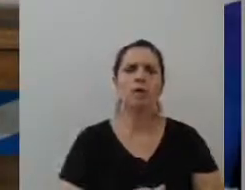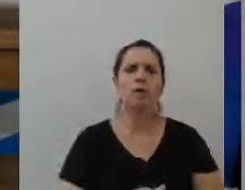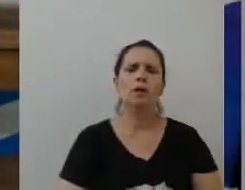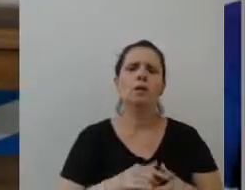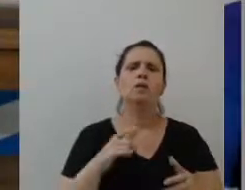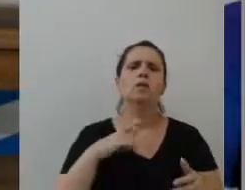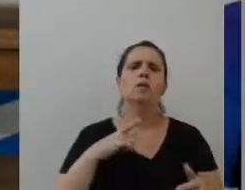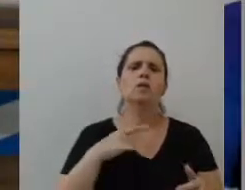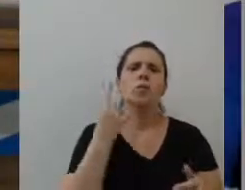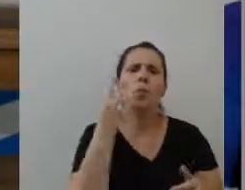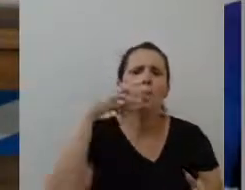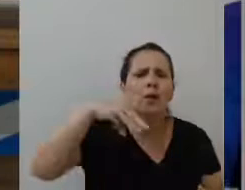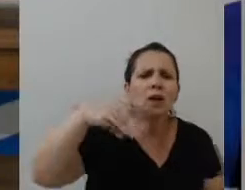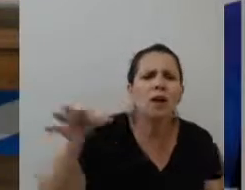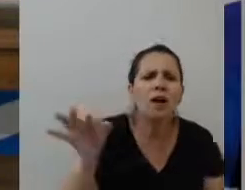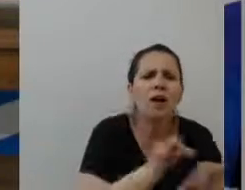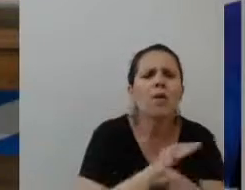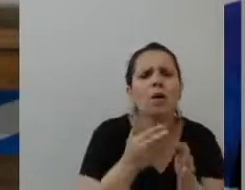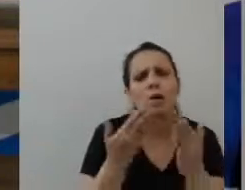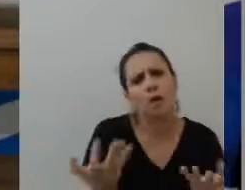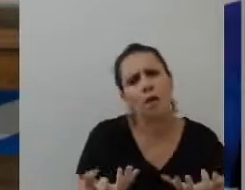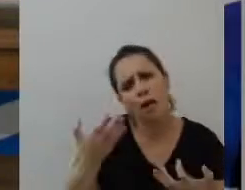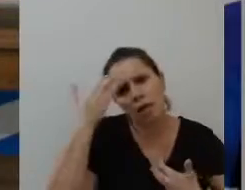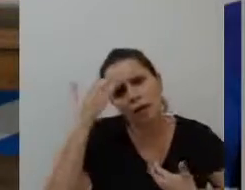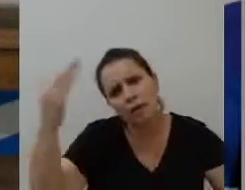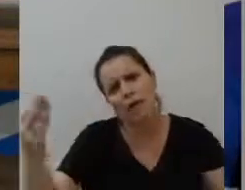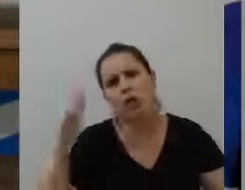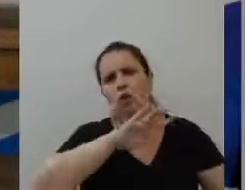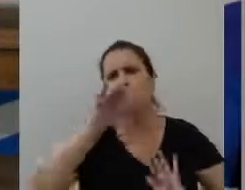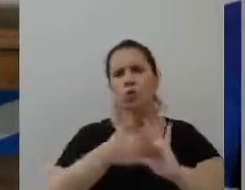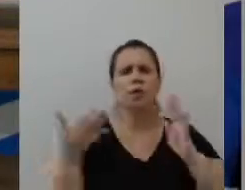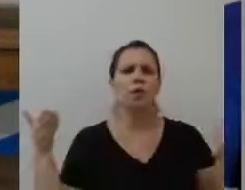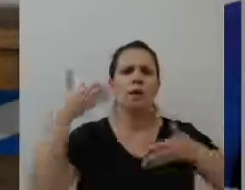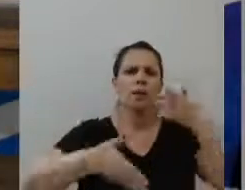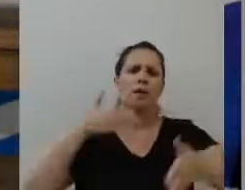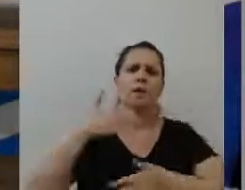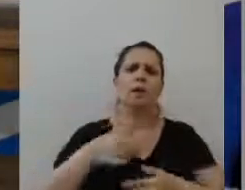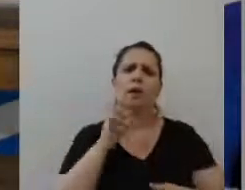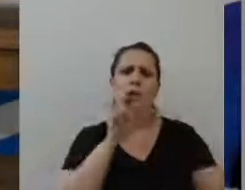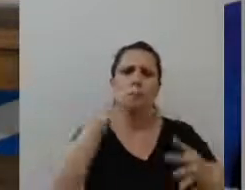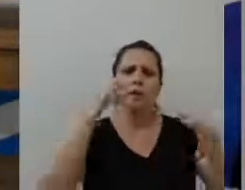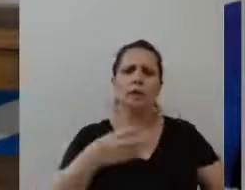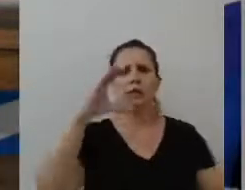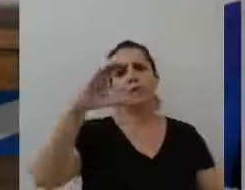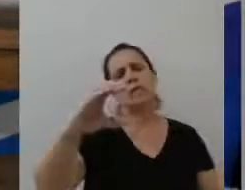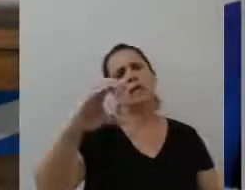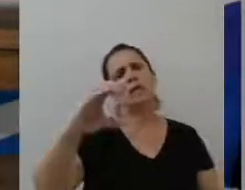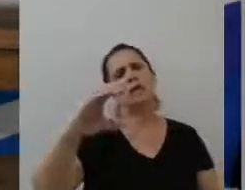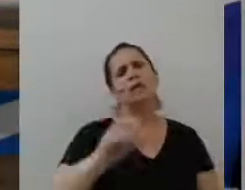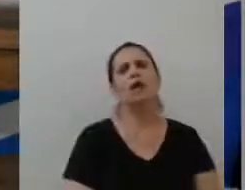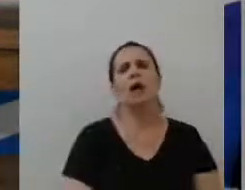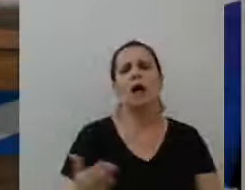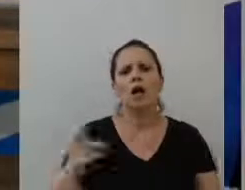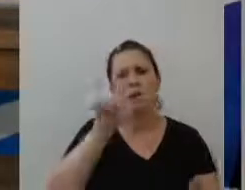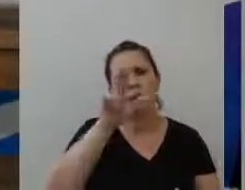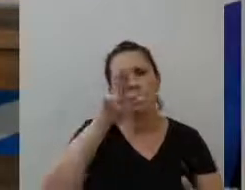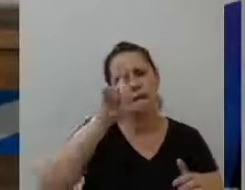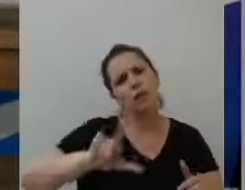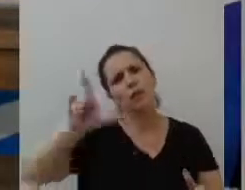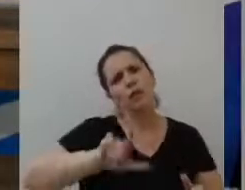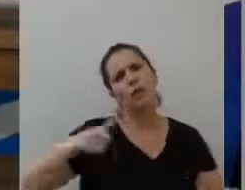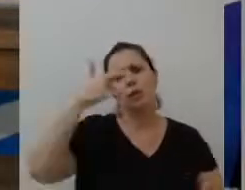Só tenho 1 minutinho, acabou. Queria agradecer a todos que participaram. A resposta certa é a letra C. Daqui a pouco tem literatura de novo,